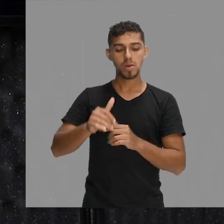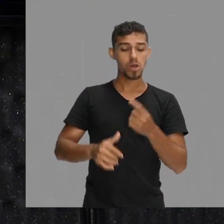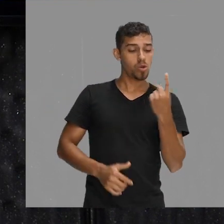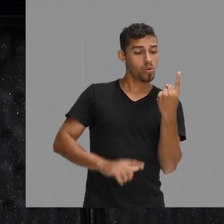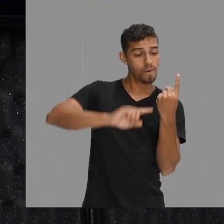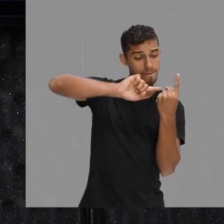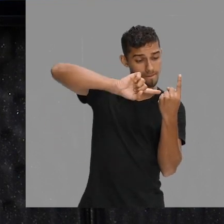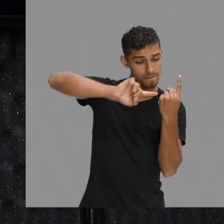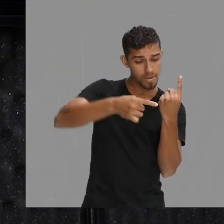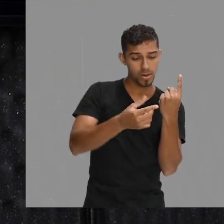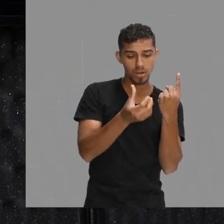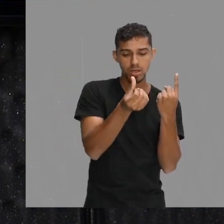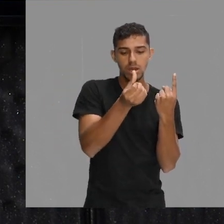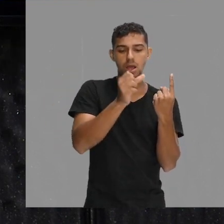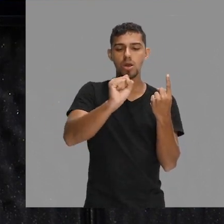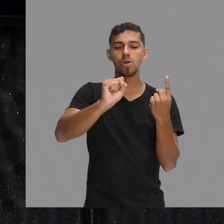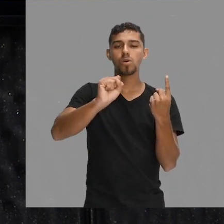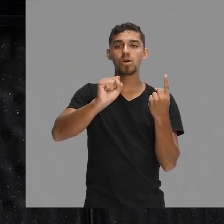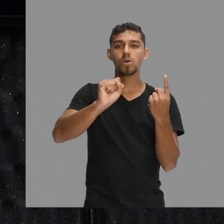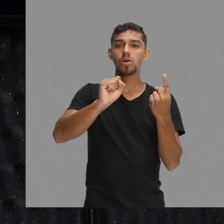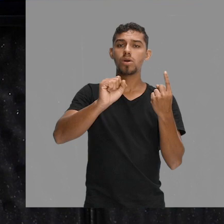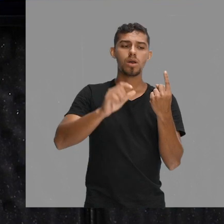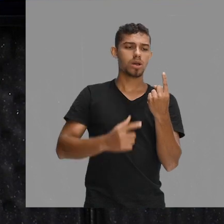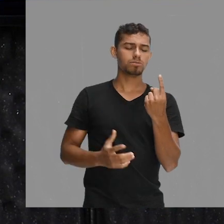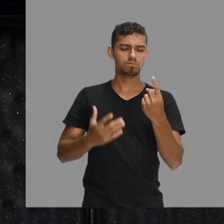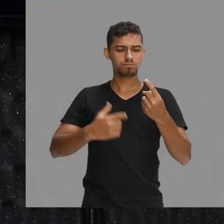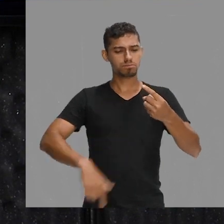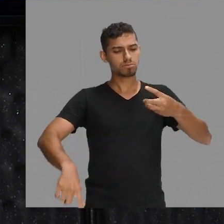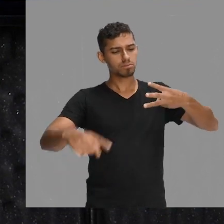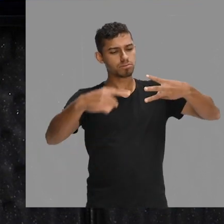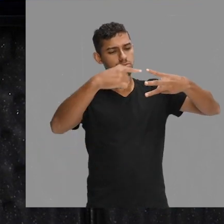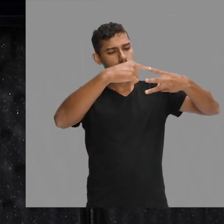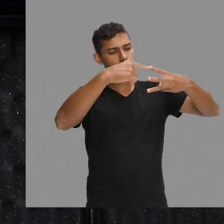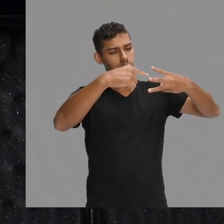1,68, ou seja, a diferença entre a pressão do solvente e